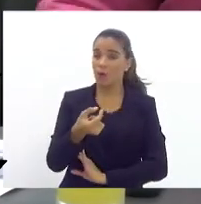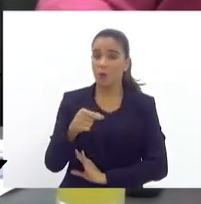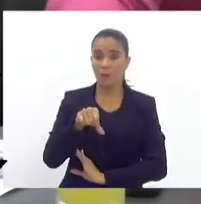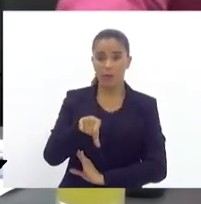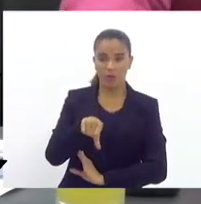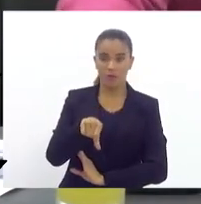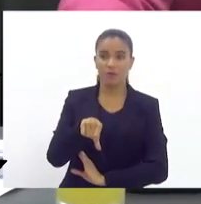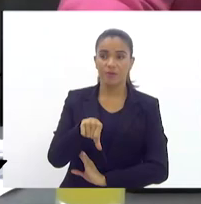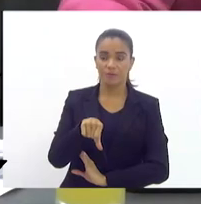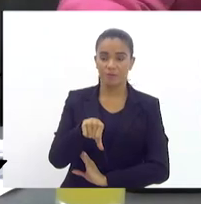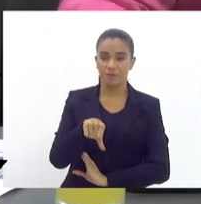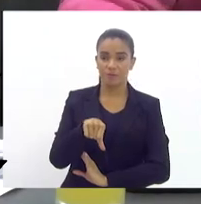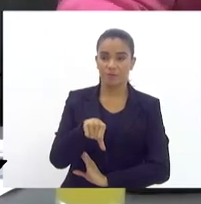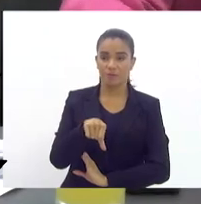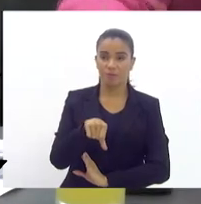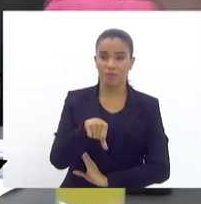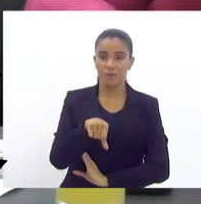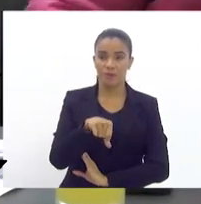2009.